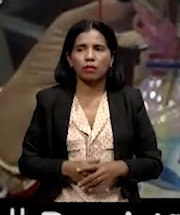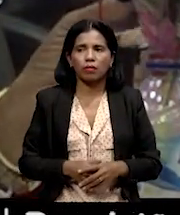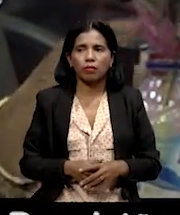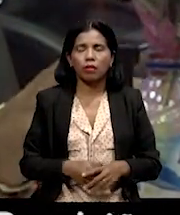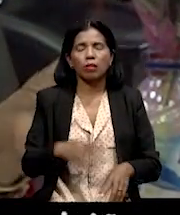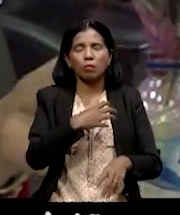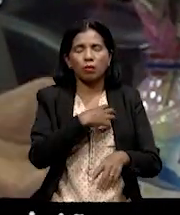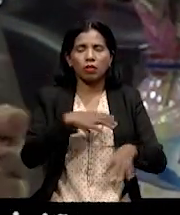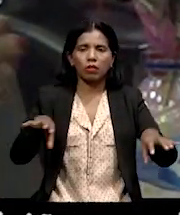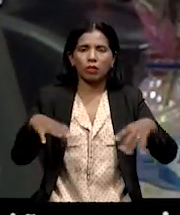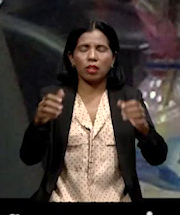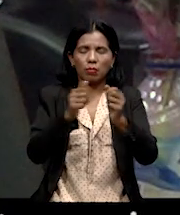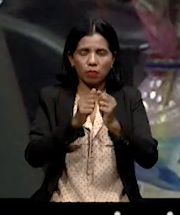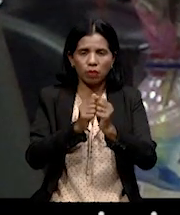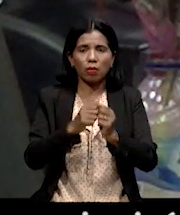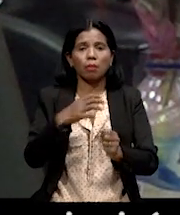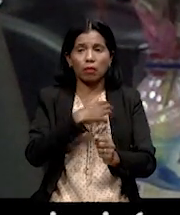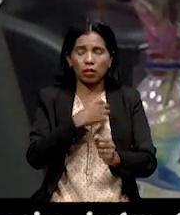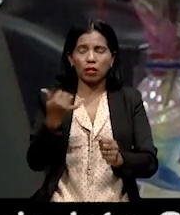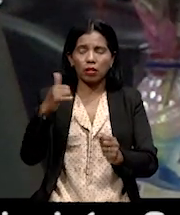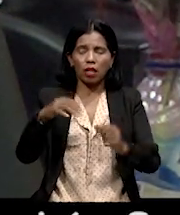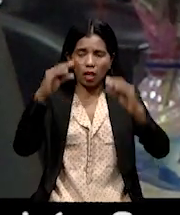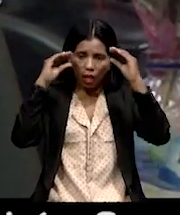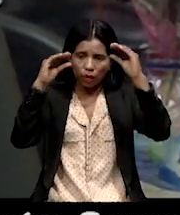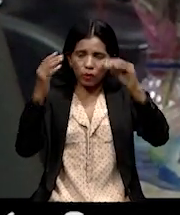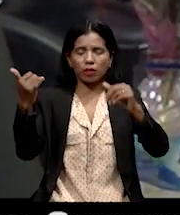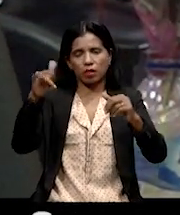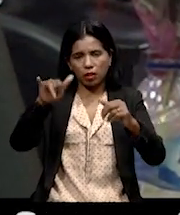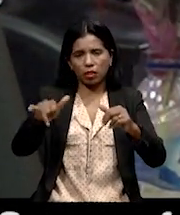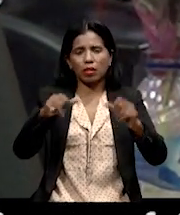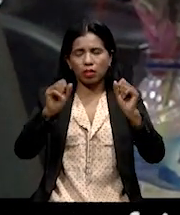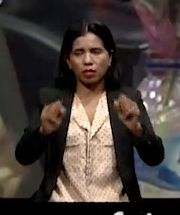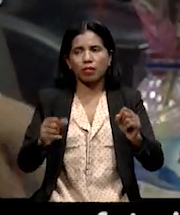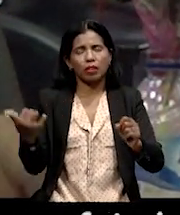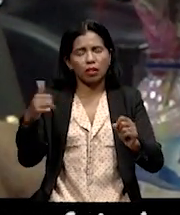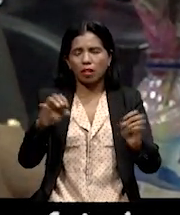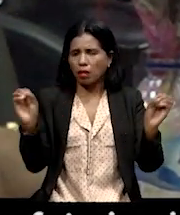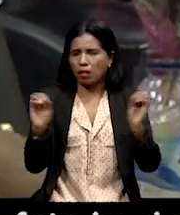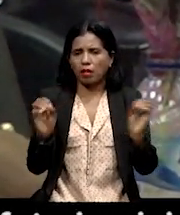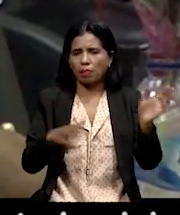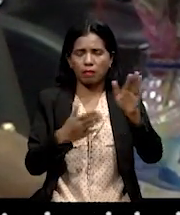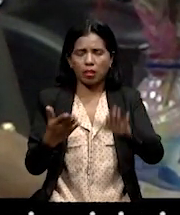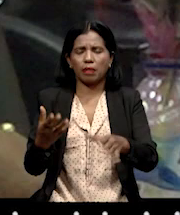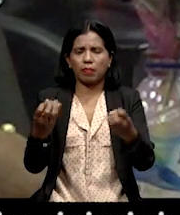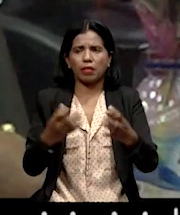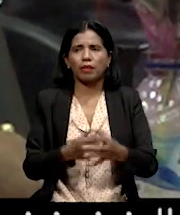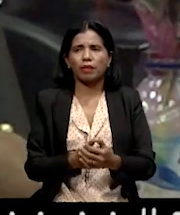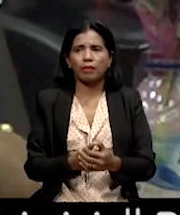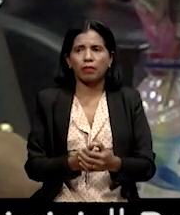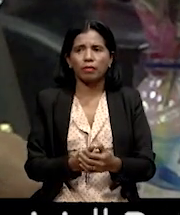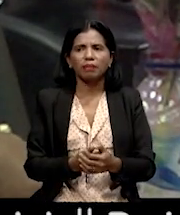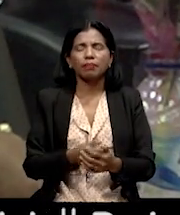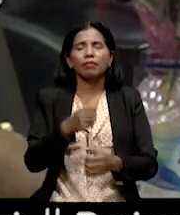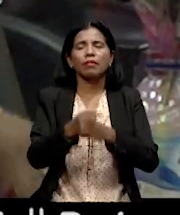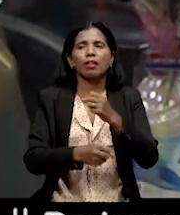civil, só muito com polícia, ser, ato no né, bele, foi educação, vai ser, hau, anu, mate lá, não ia. Senhor presidente, tine,